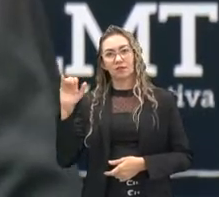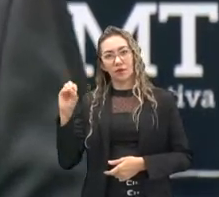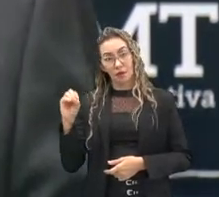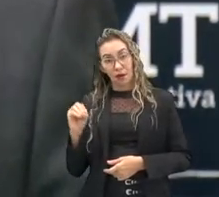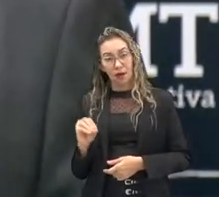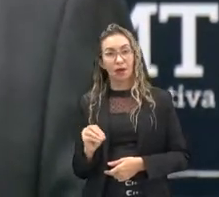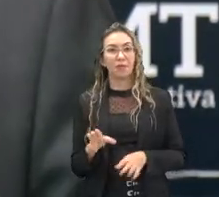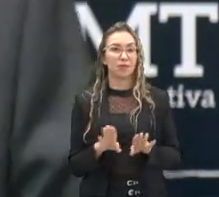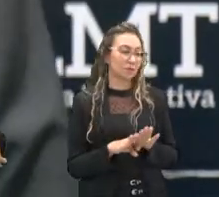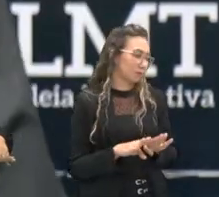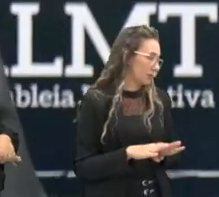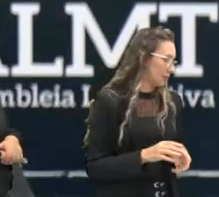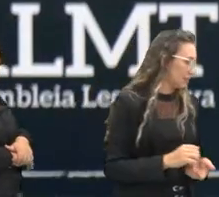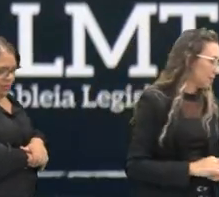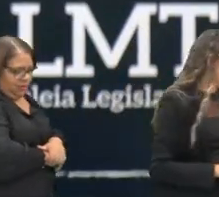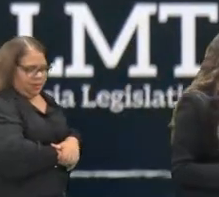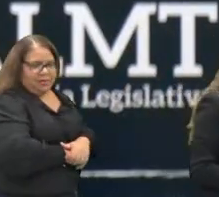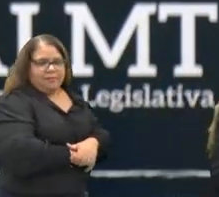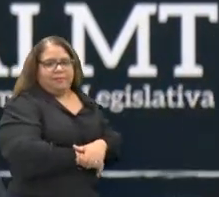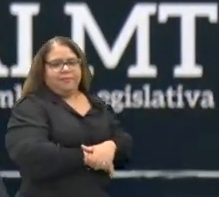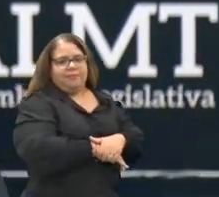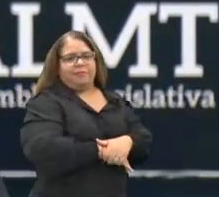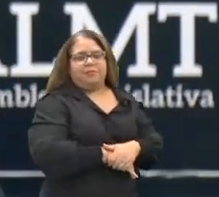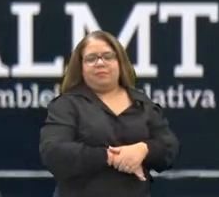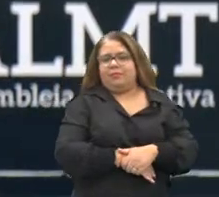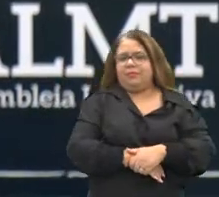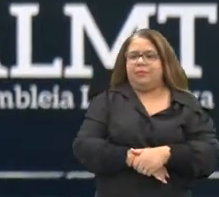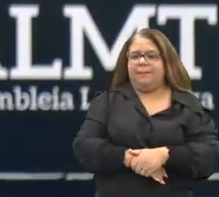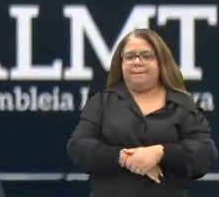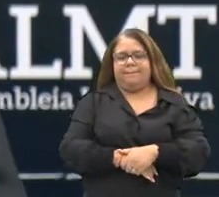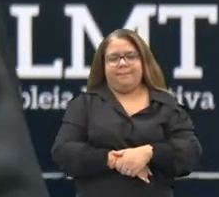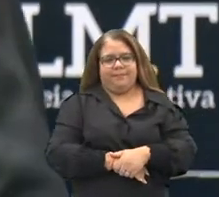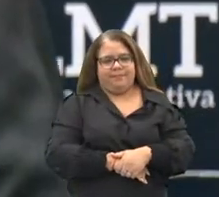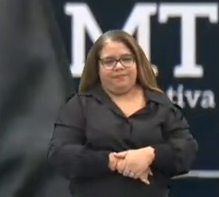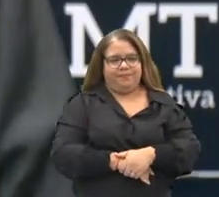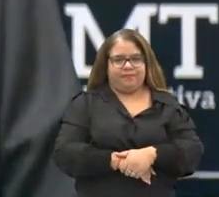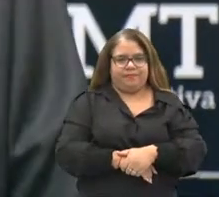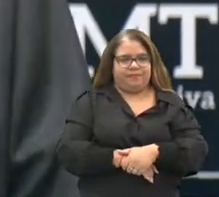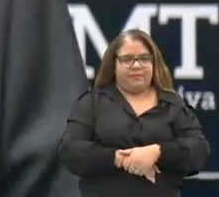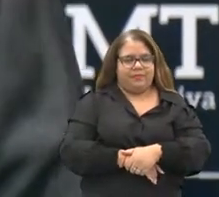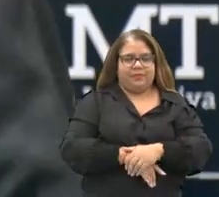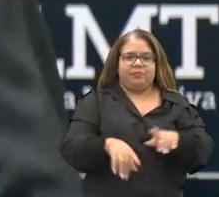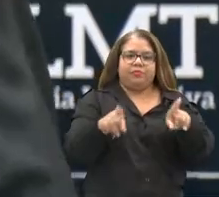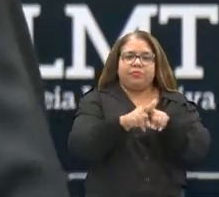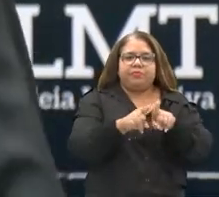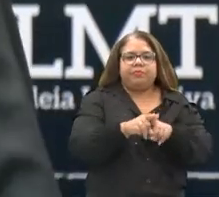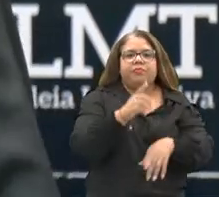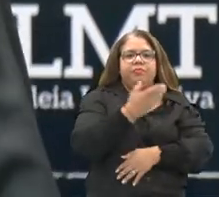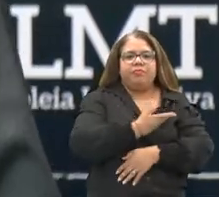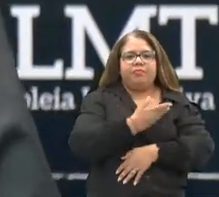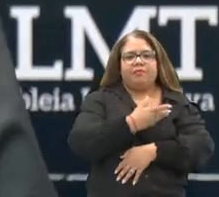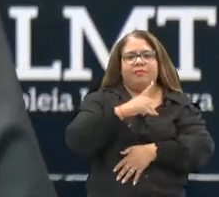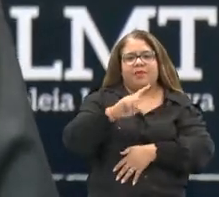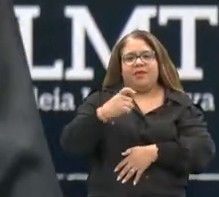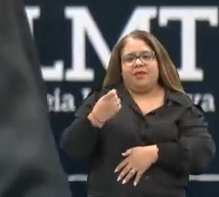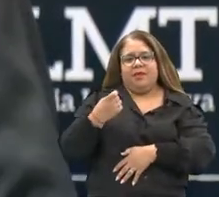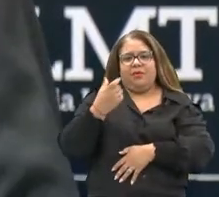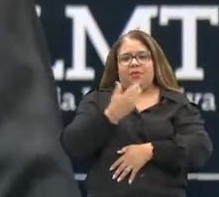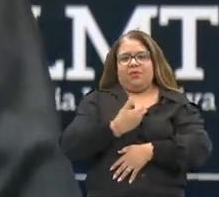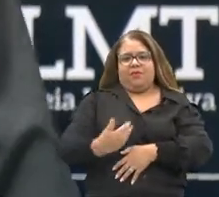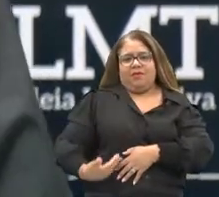conterrâneo da nossa cidade de Vaza Grande, prezado amigo ex-governador,